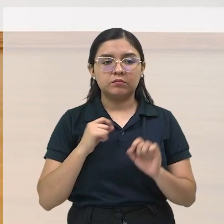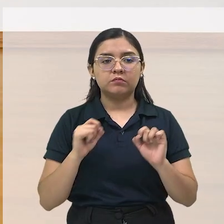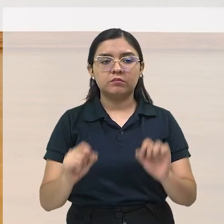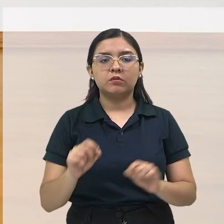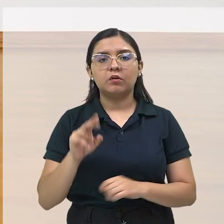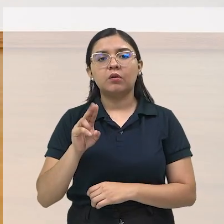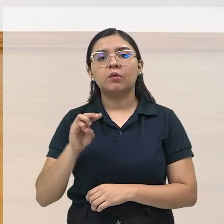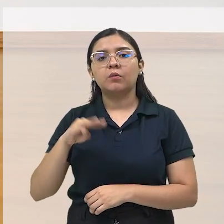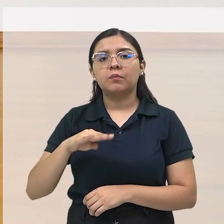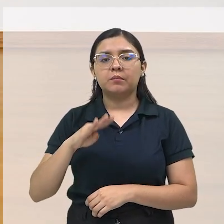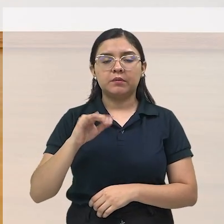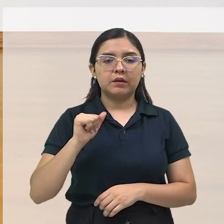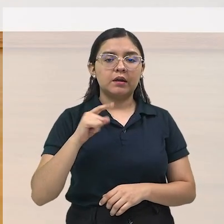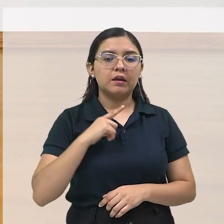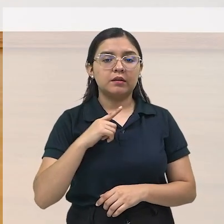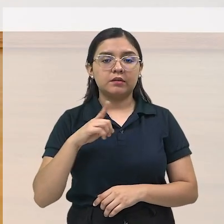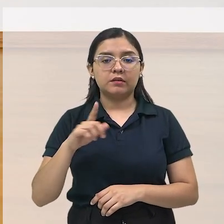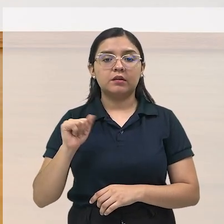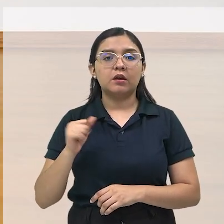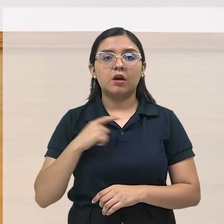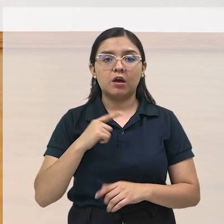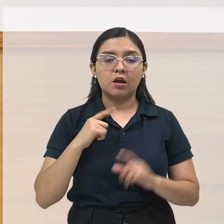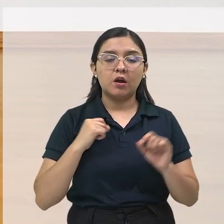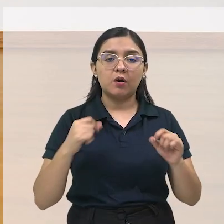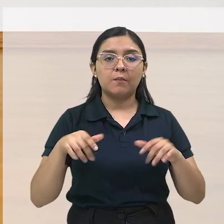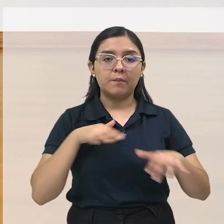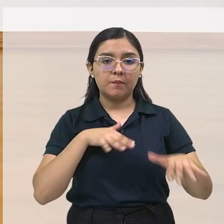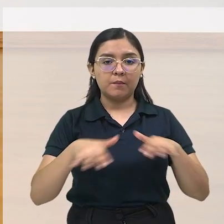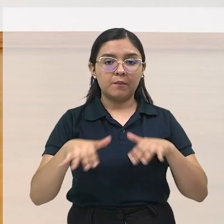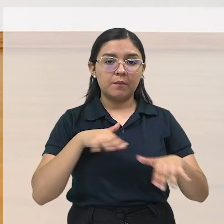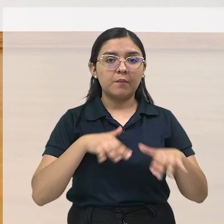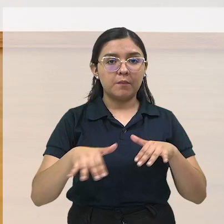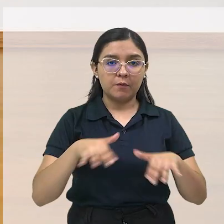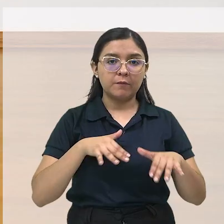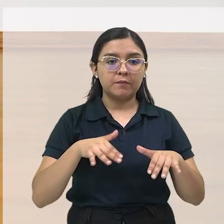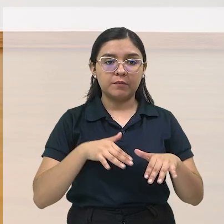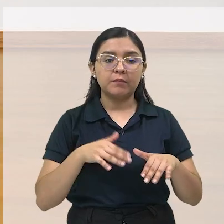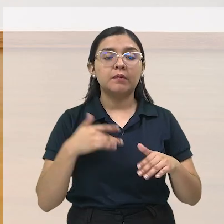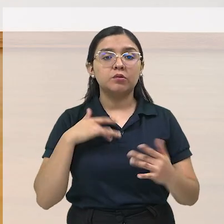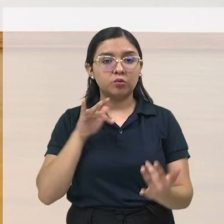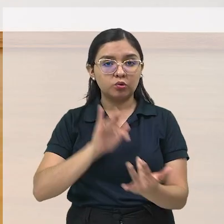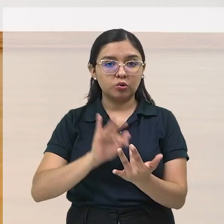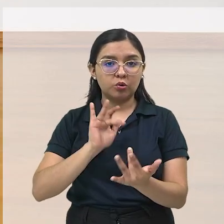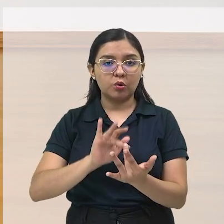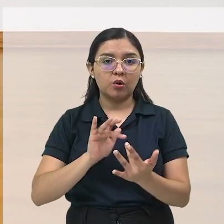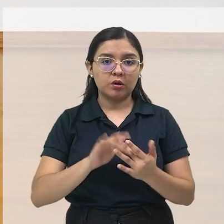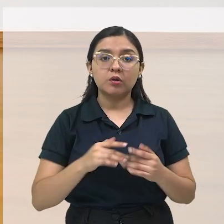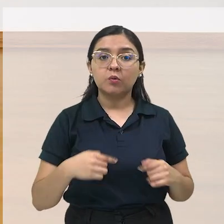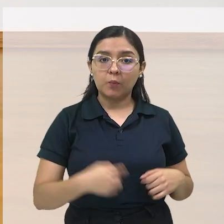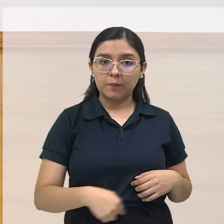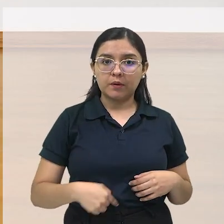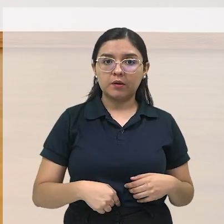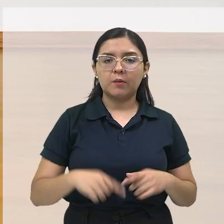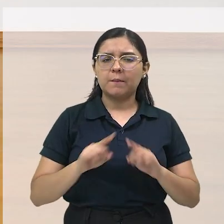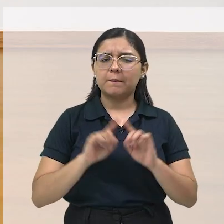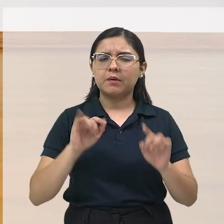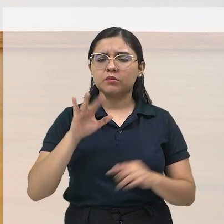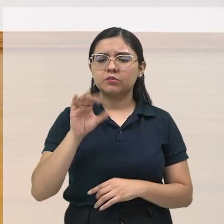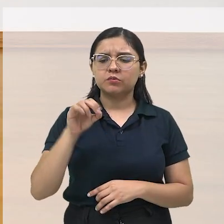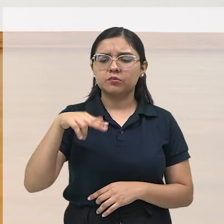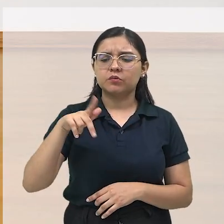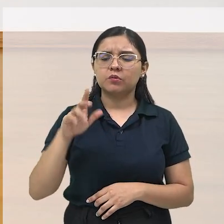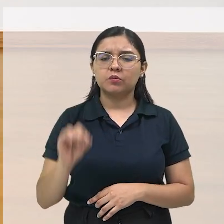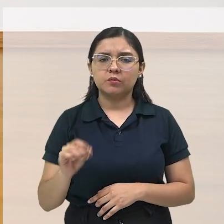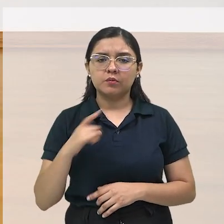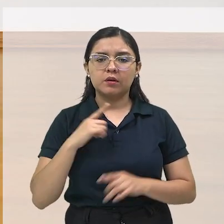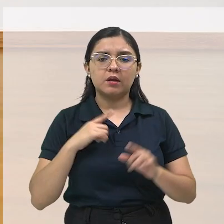A umbigada no jongo é de longe, a umbigada é o movimento de tocar os umbigos mesmo, por isso o nome umbigada. Só que aqui no jongo ela